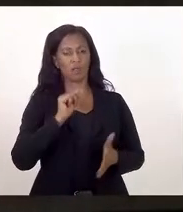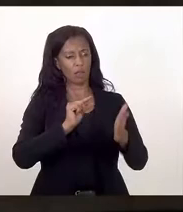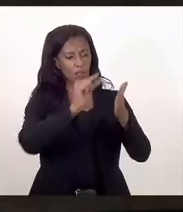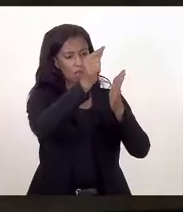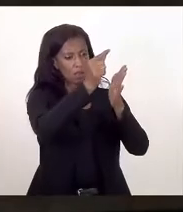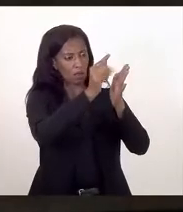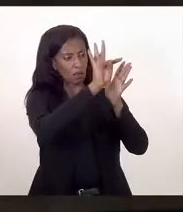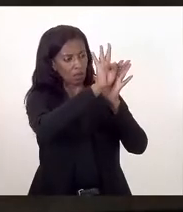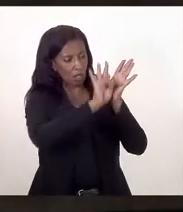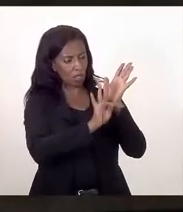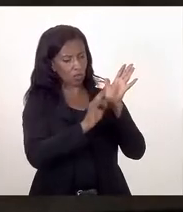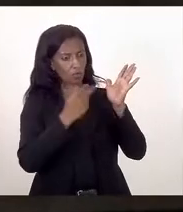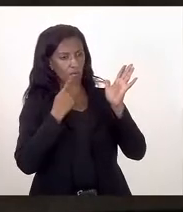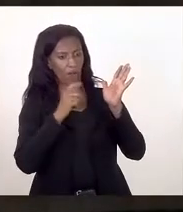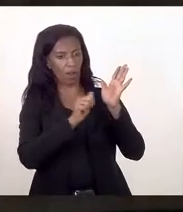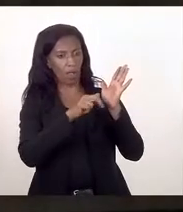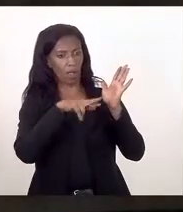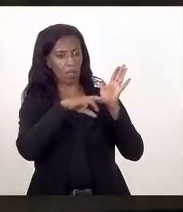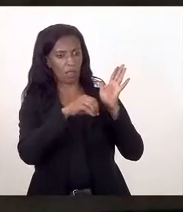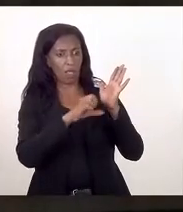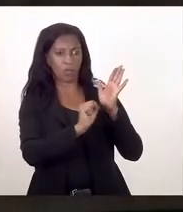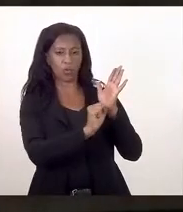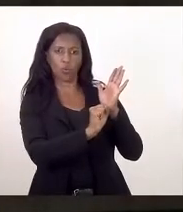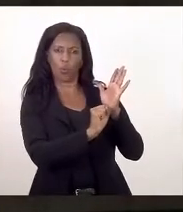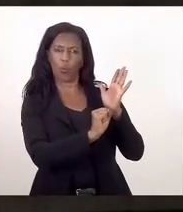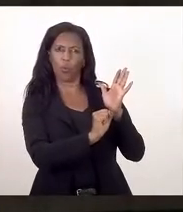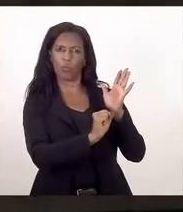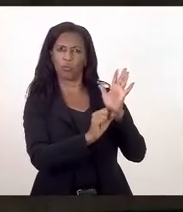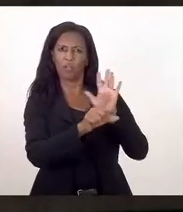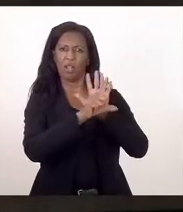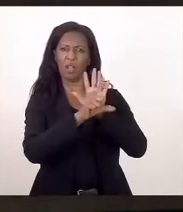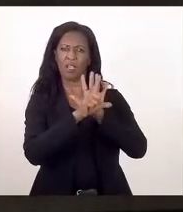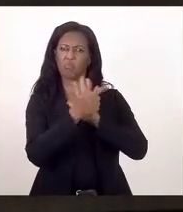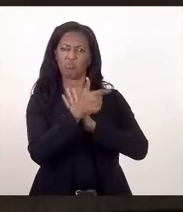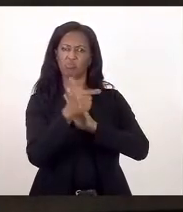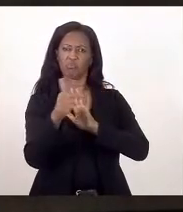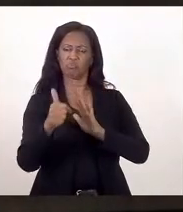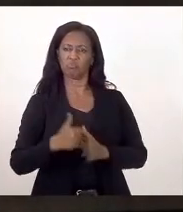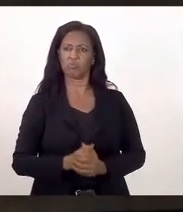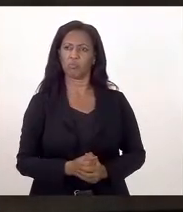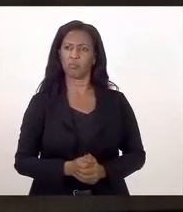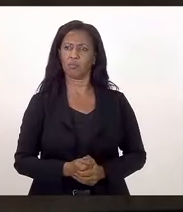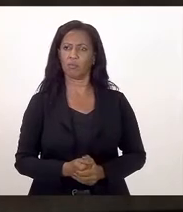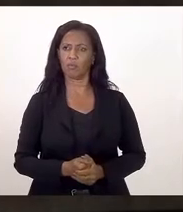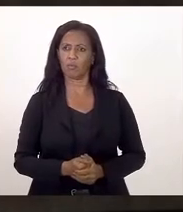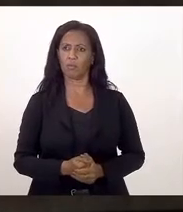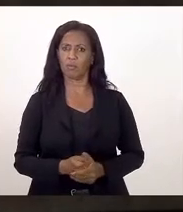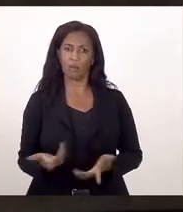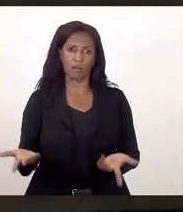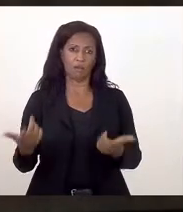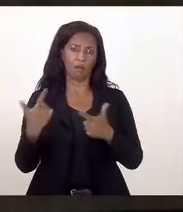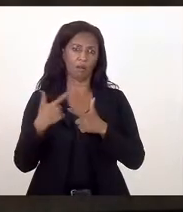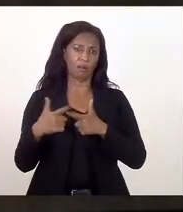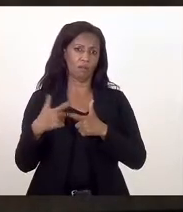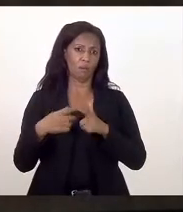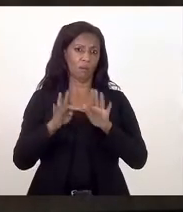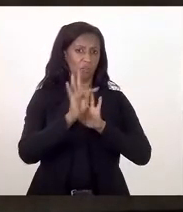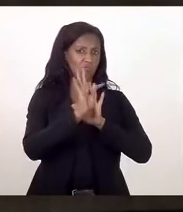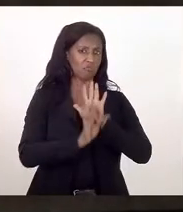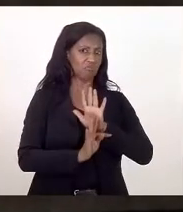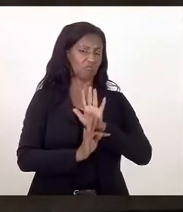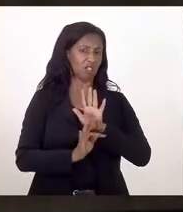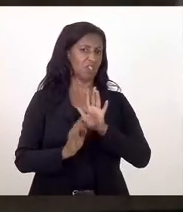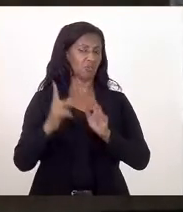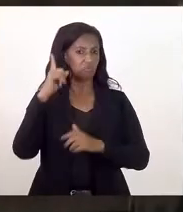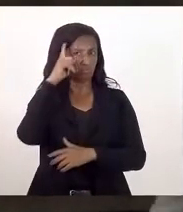anexo 8 não existe, o anexo 8 da lei. Então, existe inclusive um problema de texto bastante